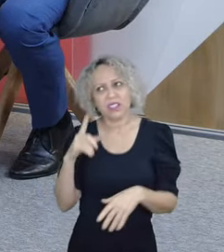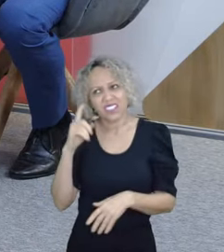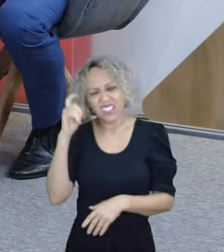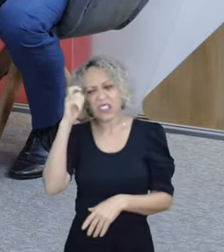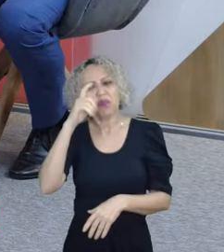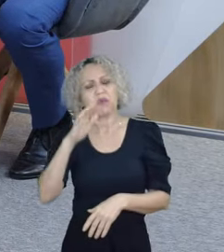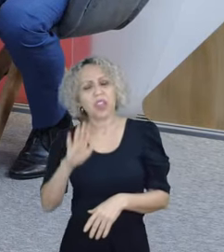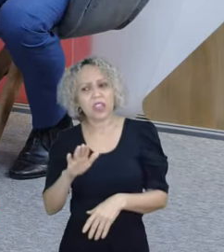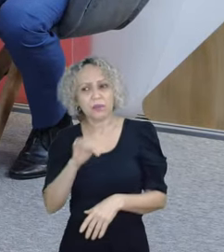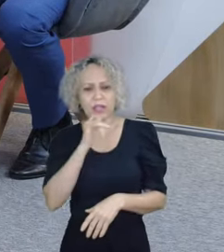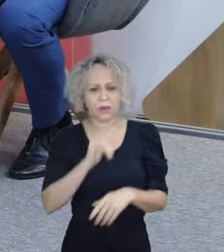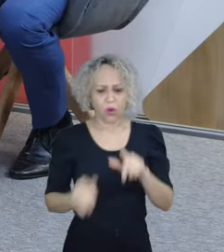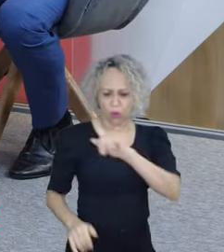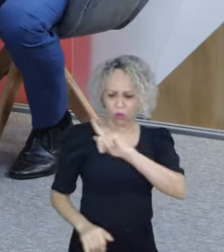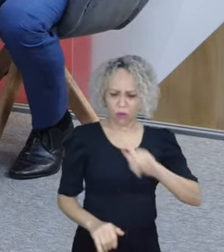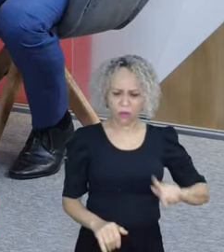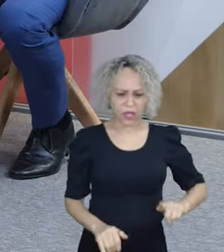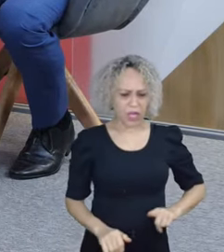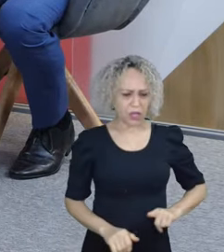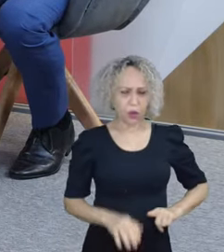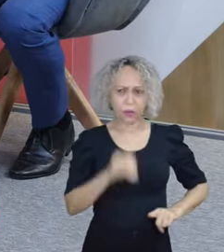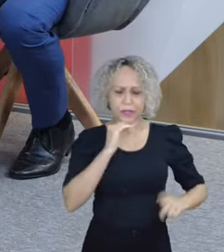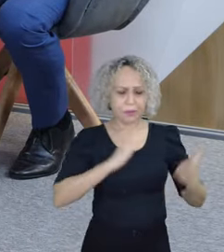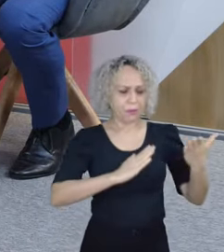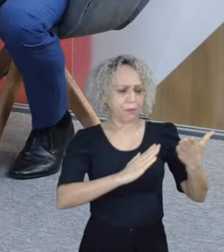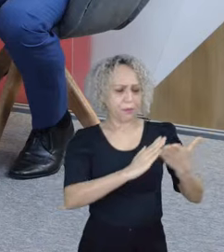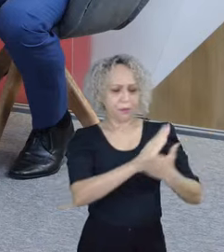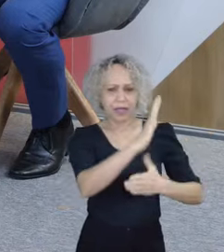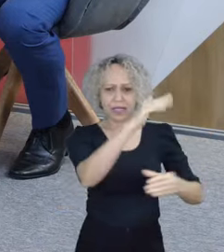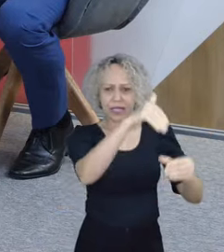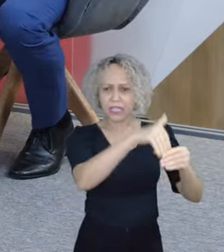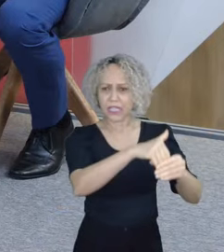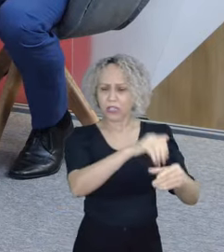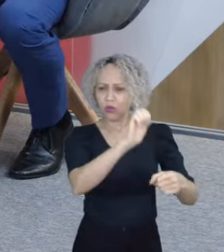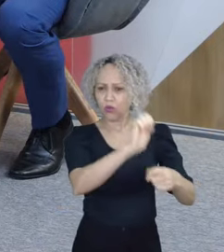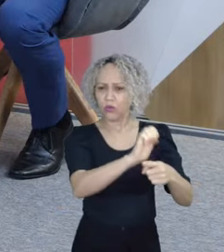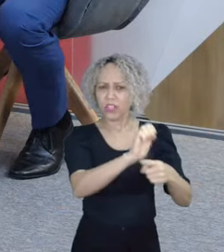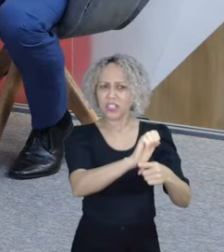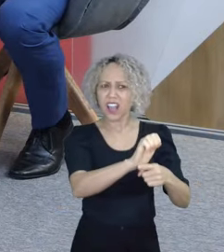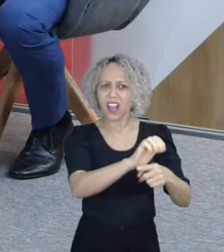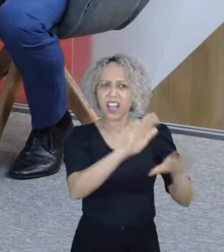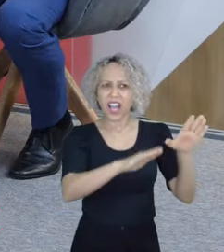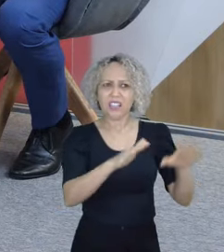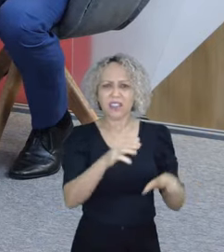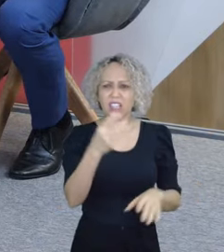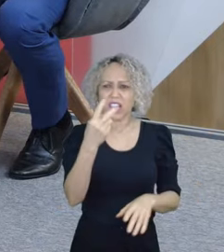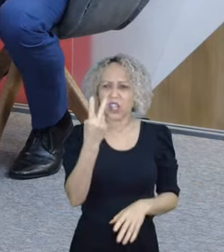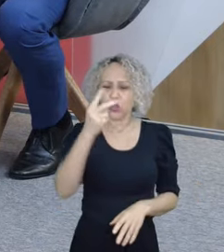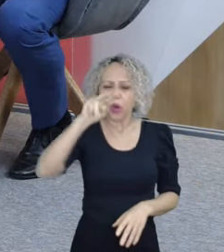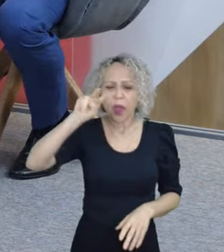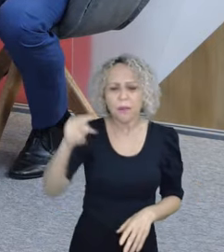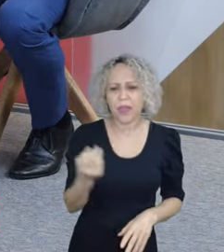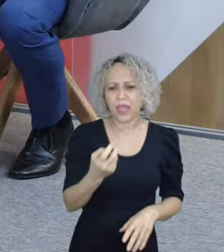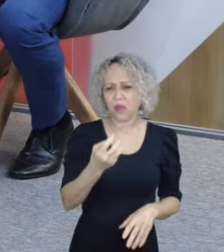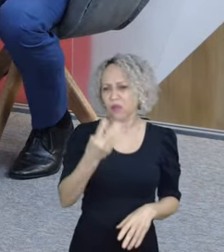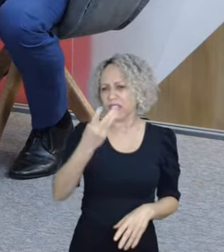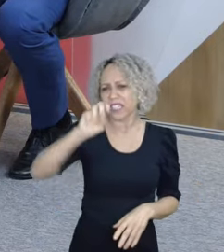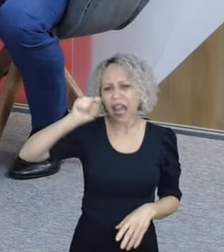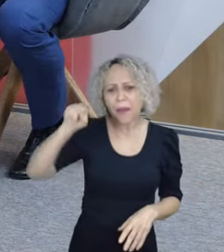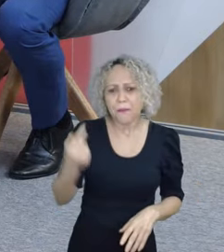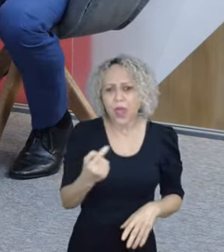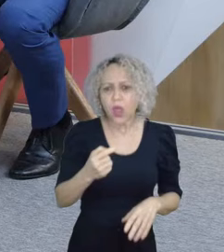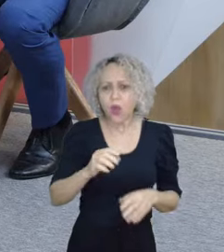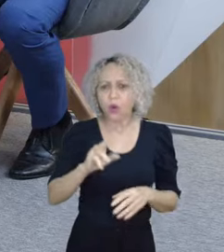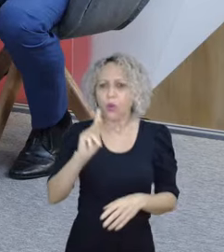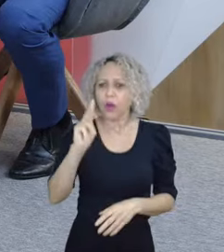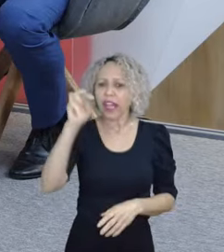domicílio eleitoral e morar numa outra cidade, morar num outro estado, às vezes a 2 mil, 3 mil quilômetros de distância. Aí a gente está desmoralizando, né, as eleições